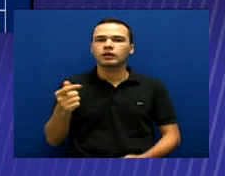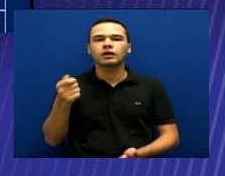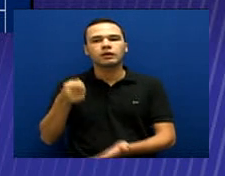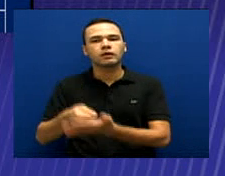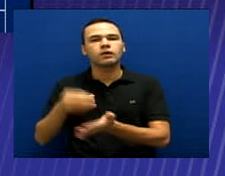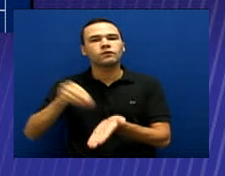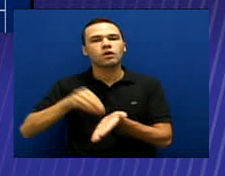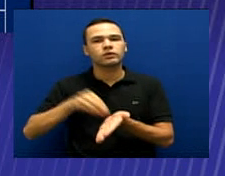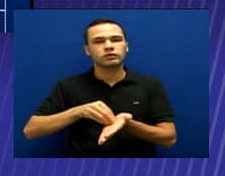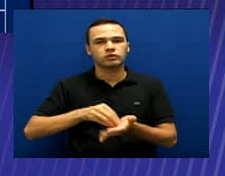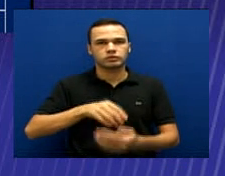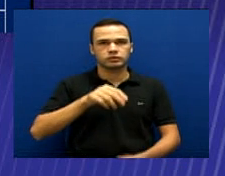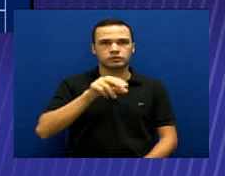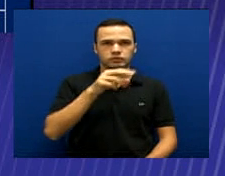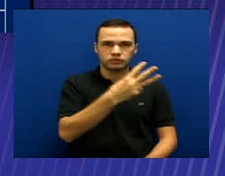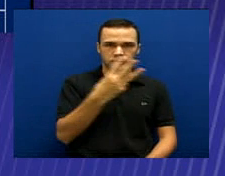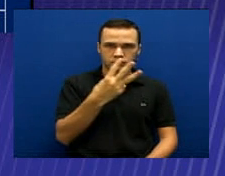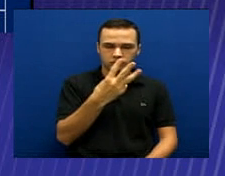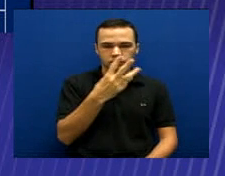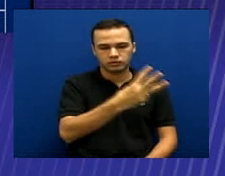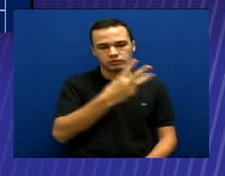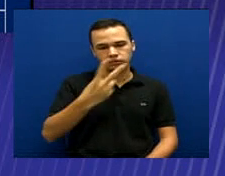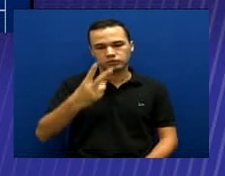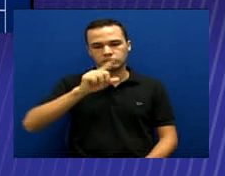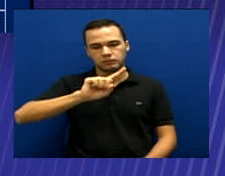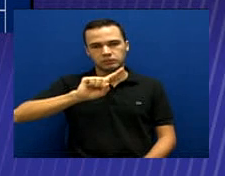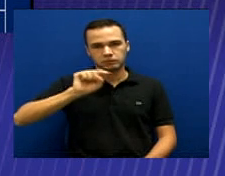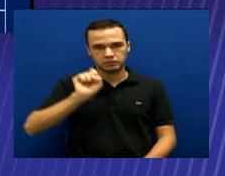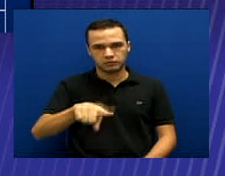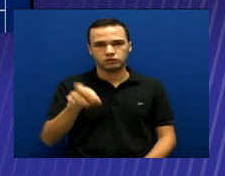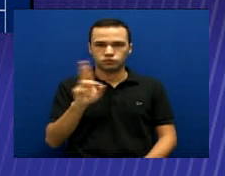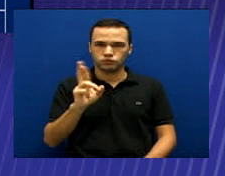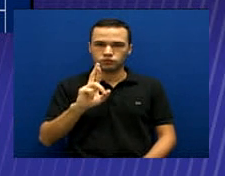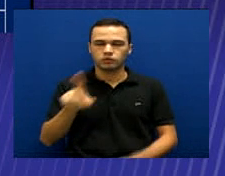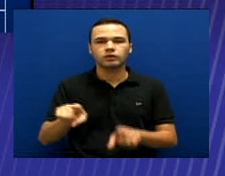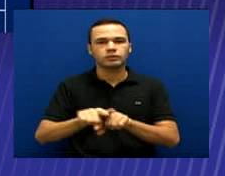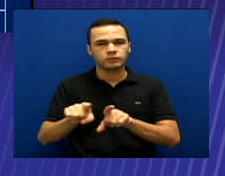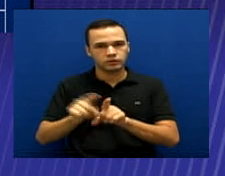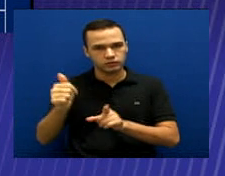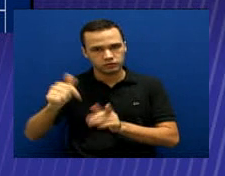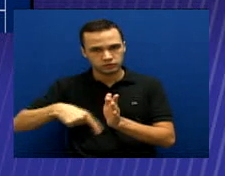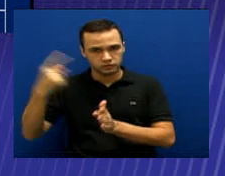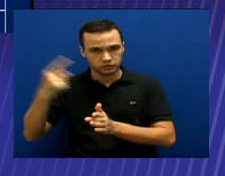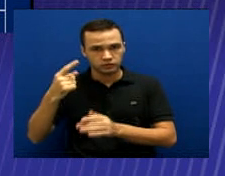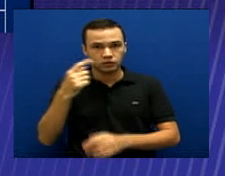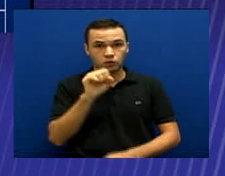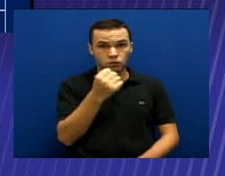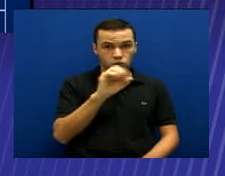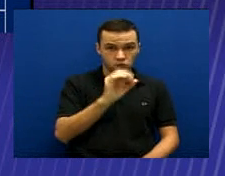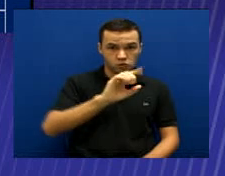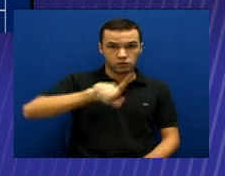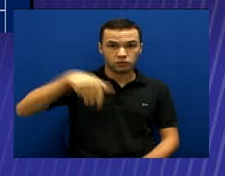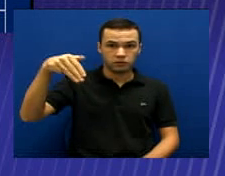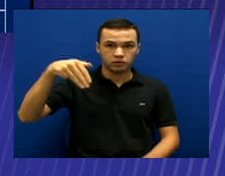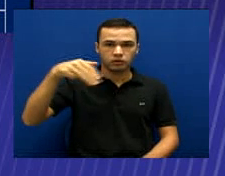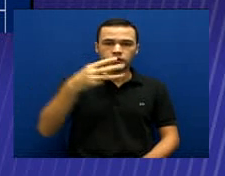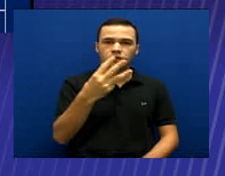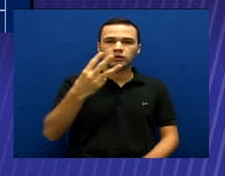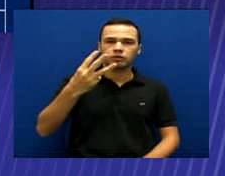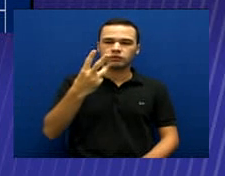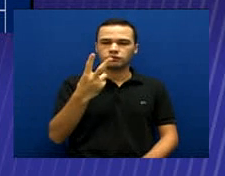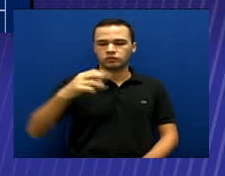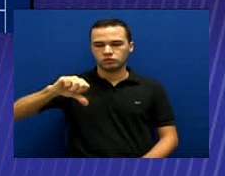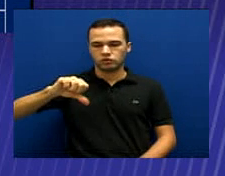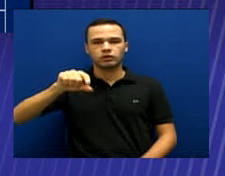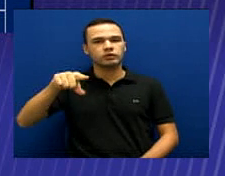restos a pagar 32 mil e despesas primárias 80 milhões 329 então